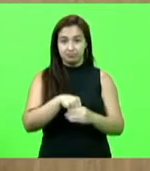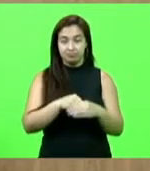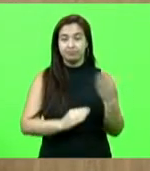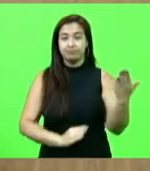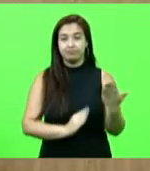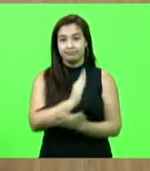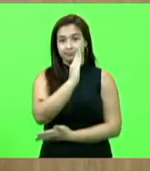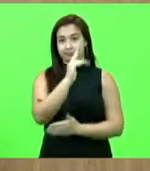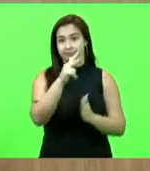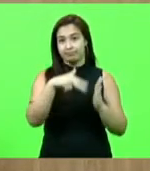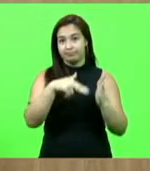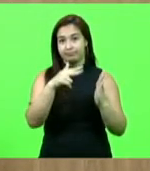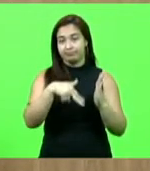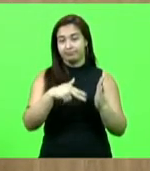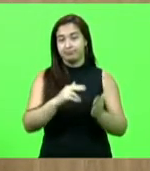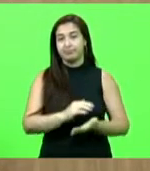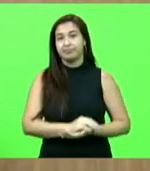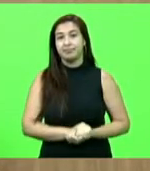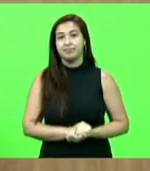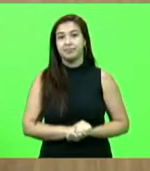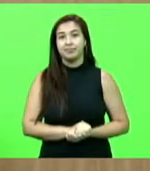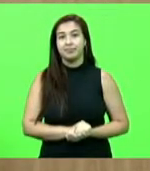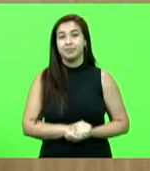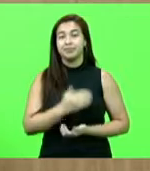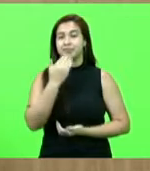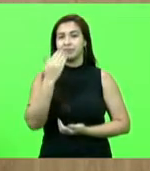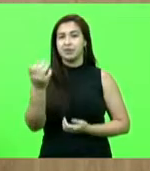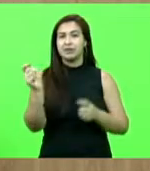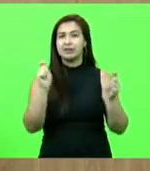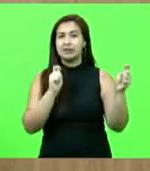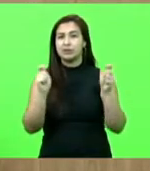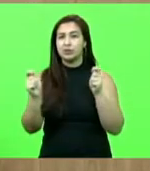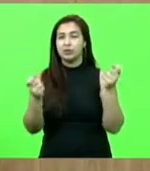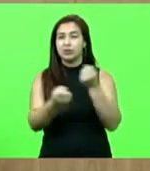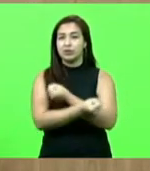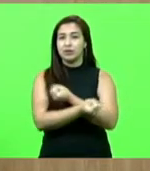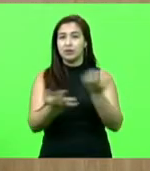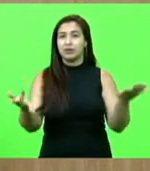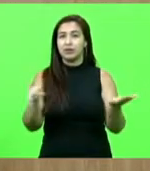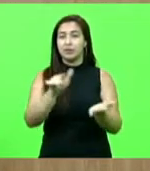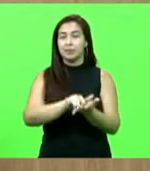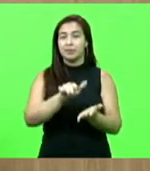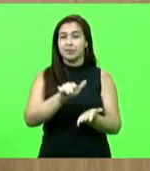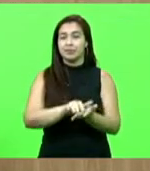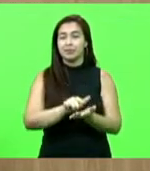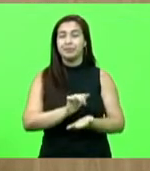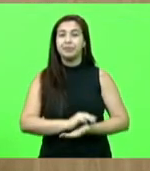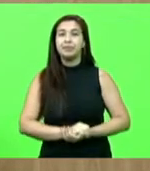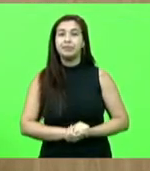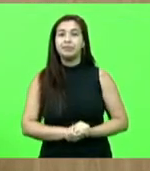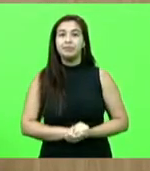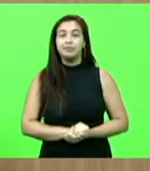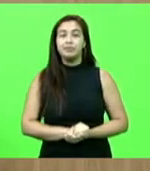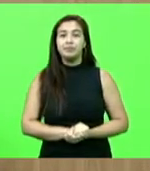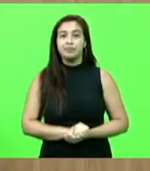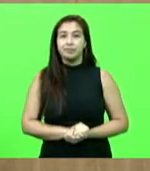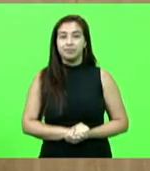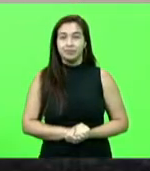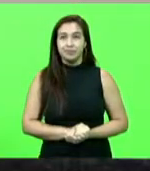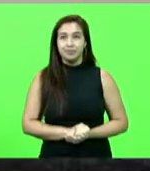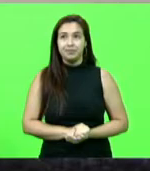ata por aprovada. Solicito a assessoria que proceda à distribuição do expediente.